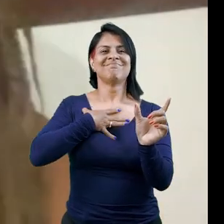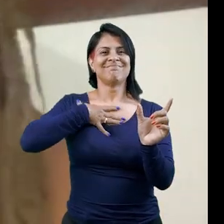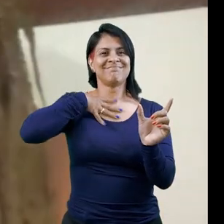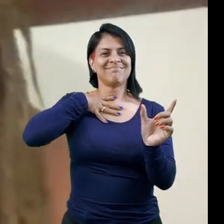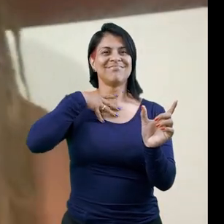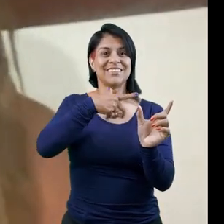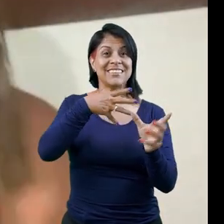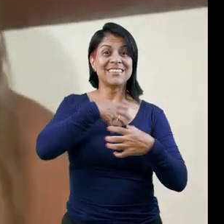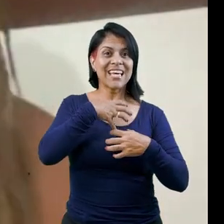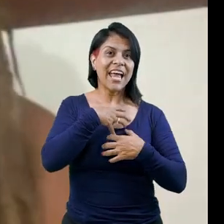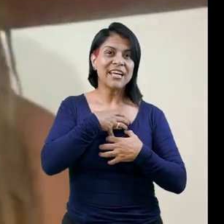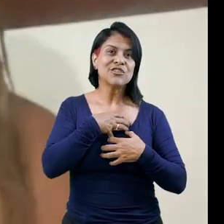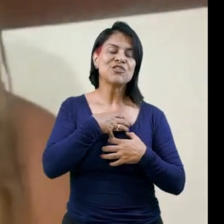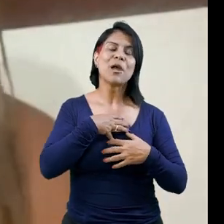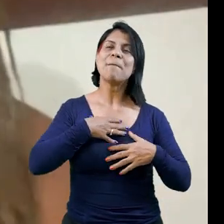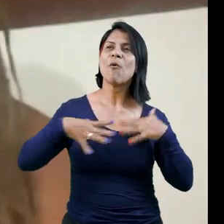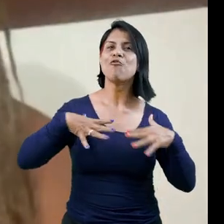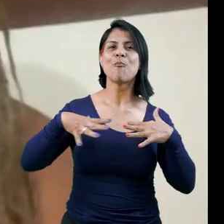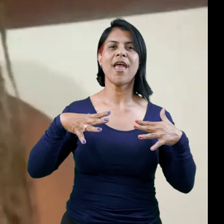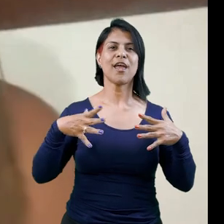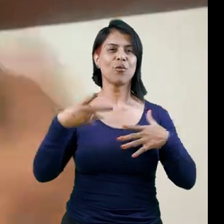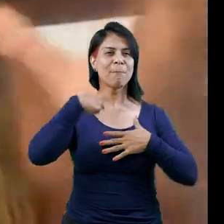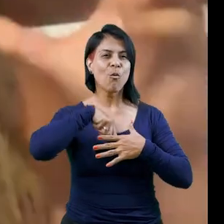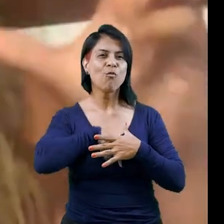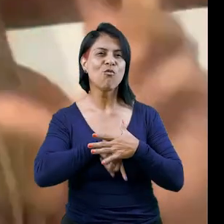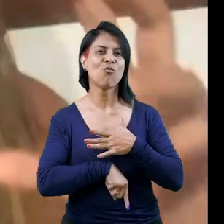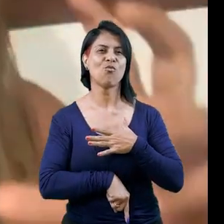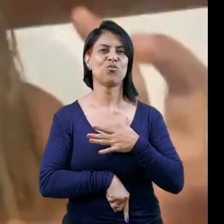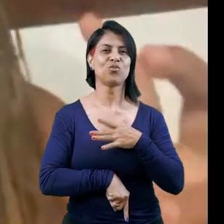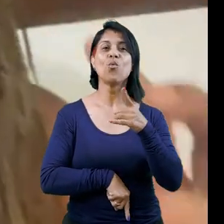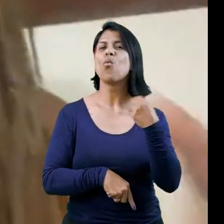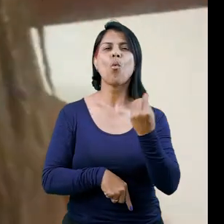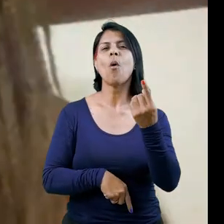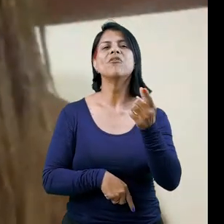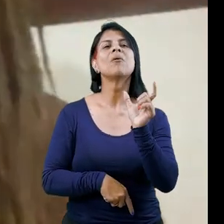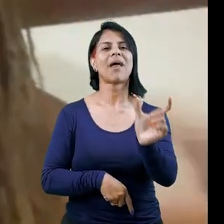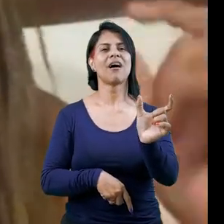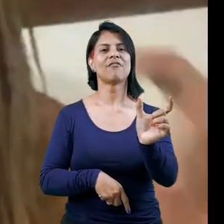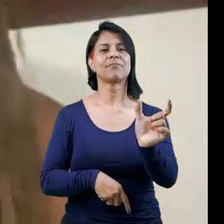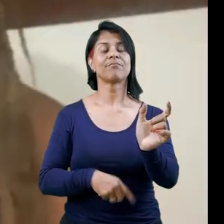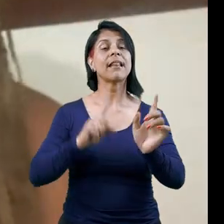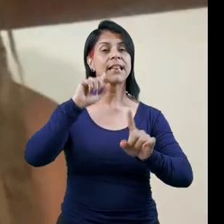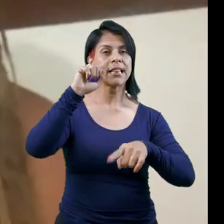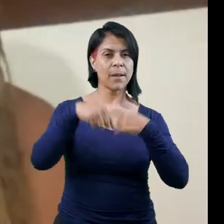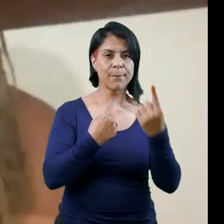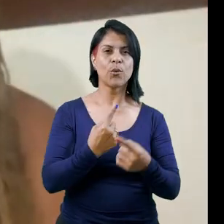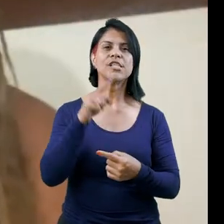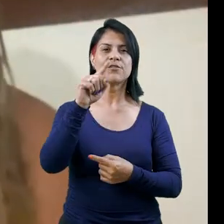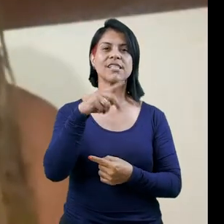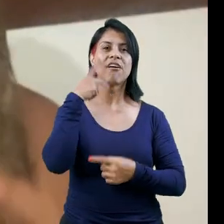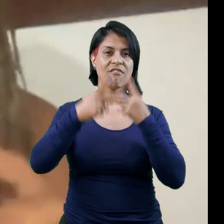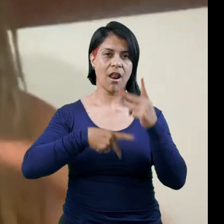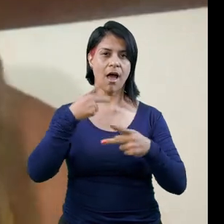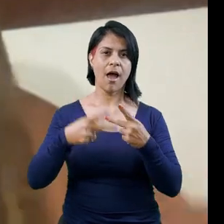vocês sentem, mexe profundo. E aí, em seguida, vocês